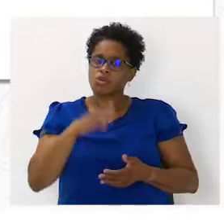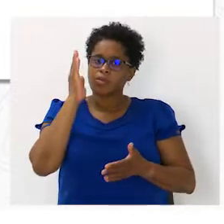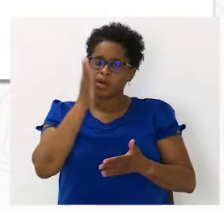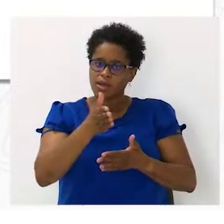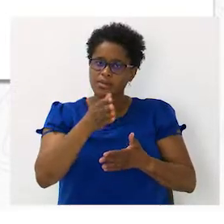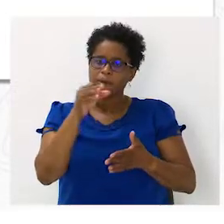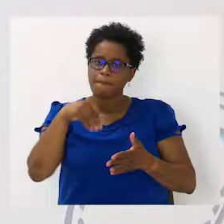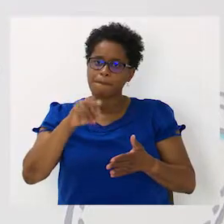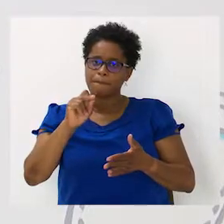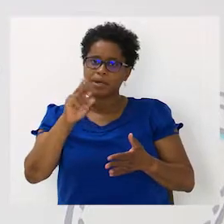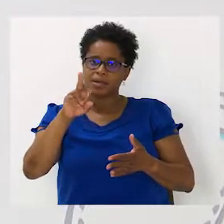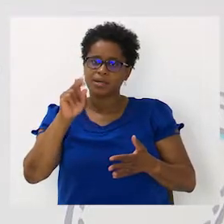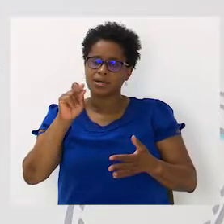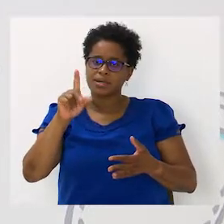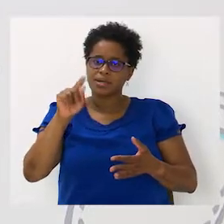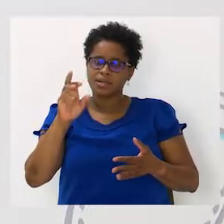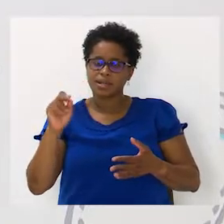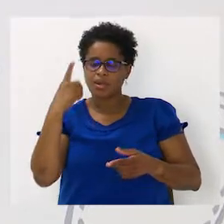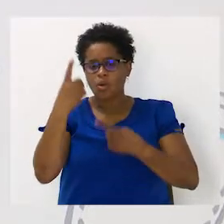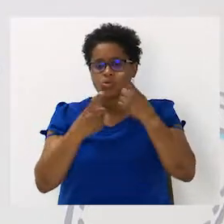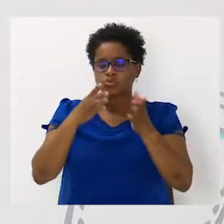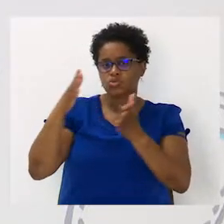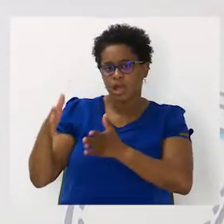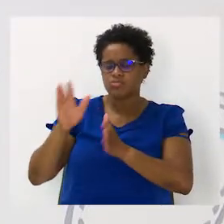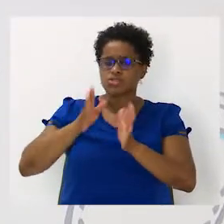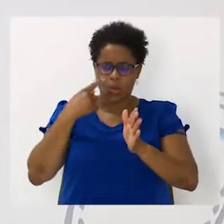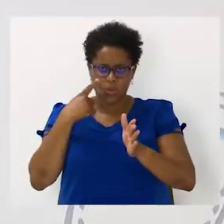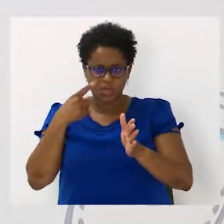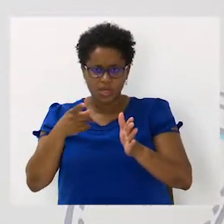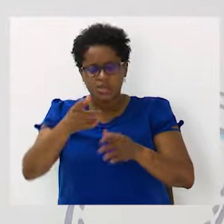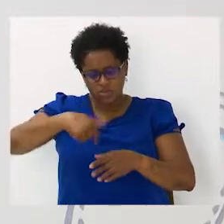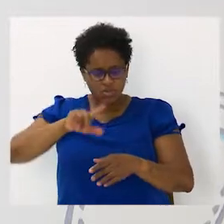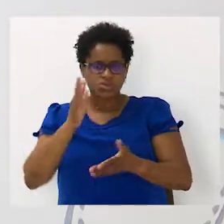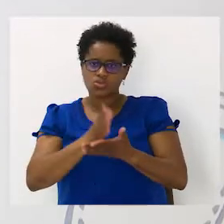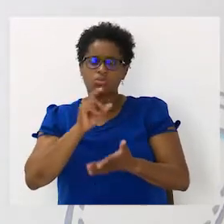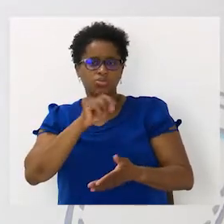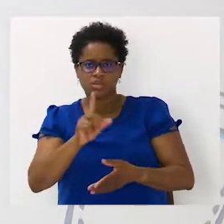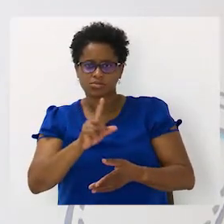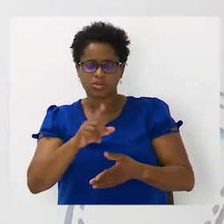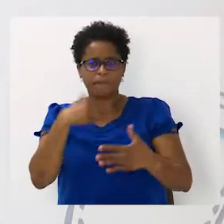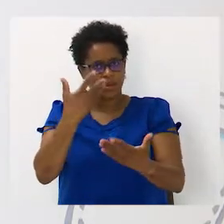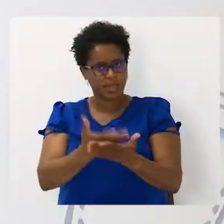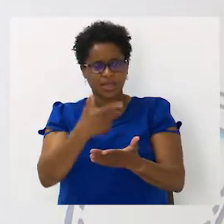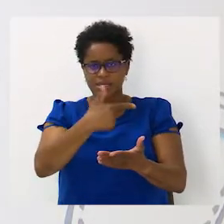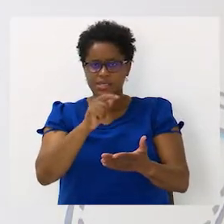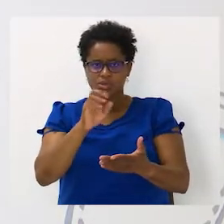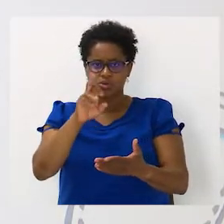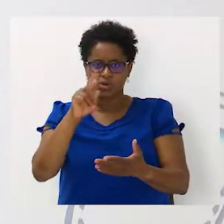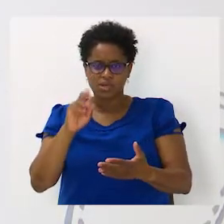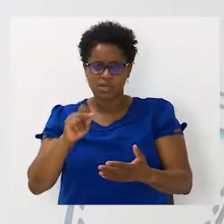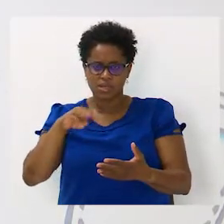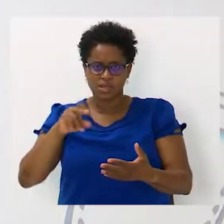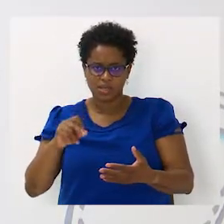a um dos lados. Já conhecem triângulo? Nós não podemos só aplicar o teorema de Tales. Ouvi alguém